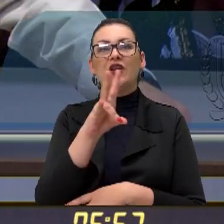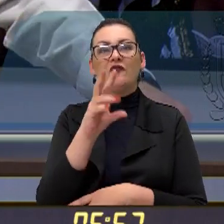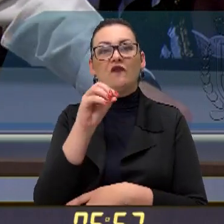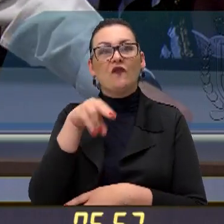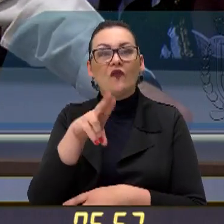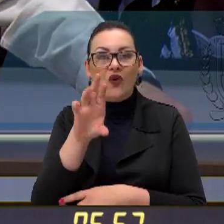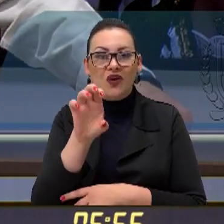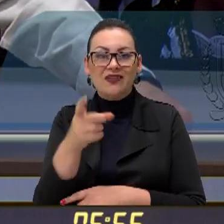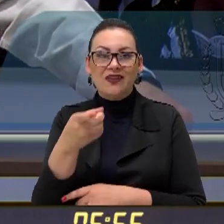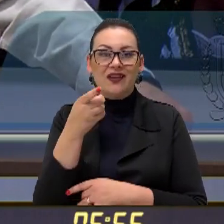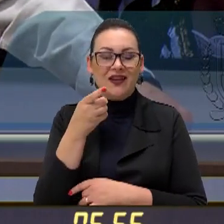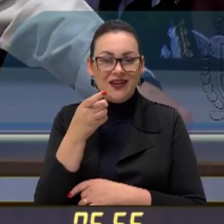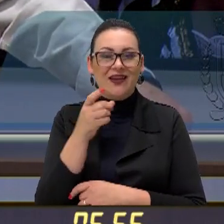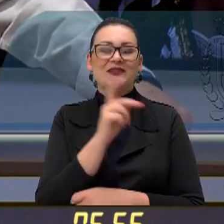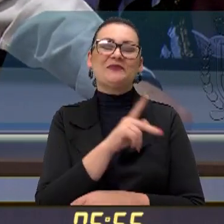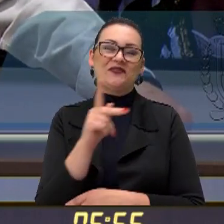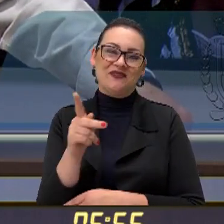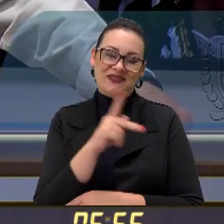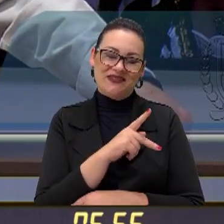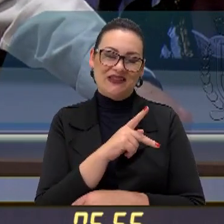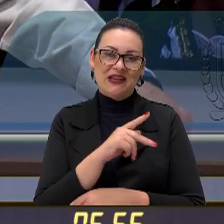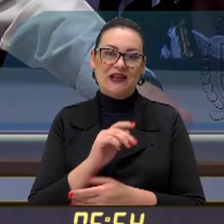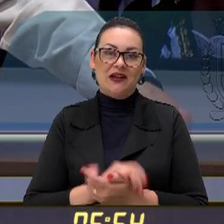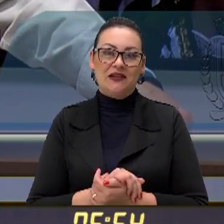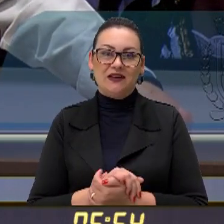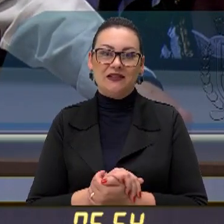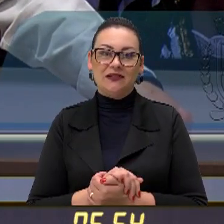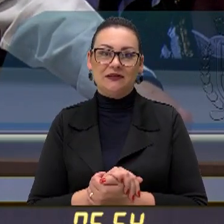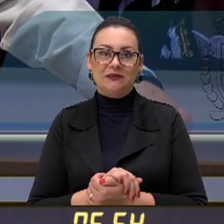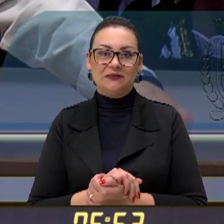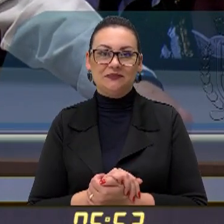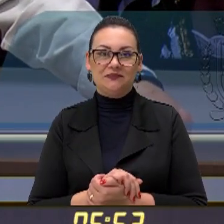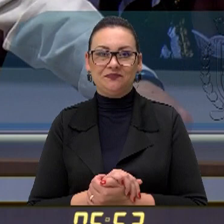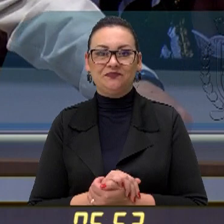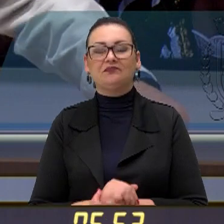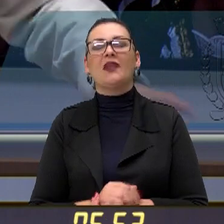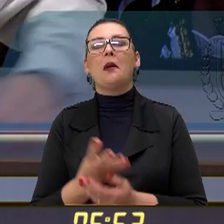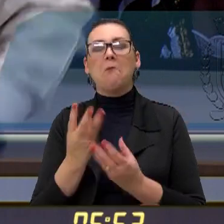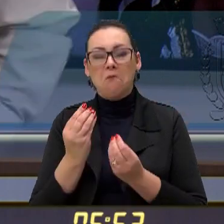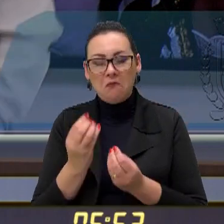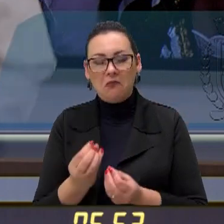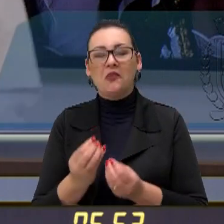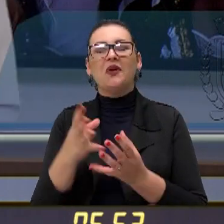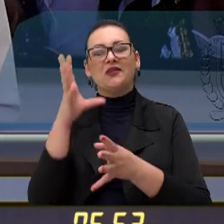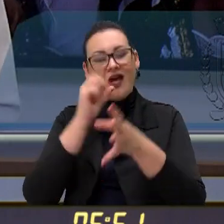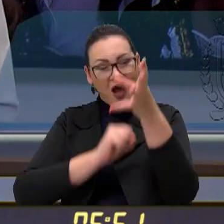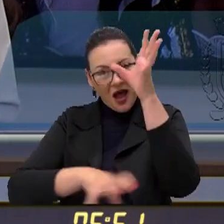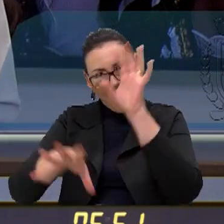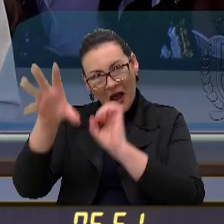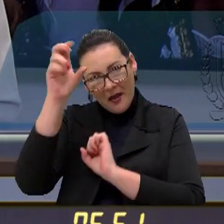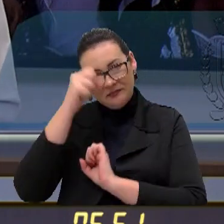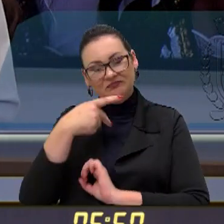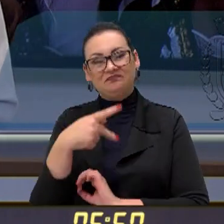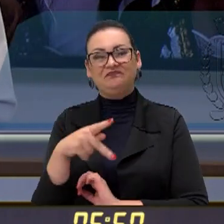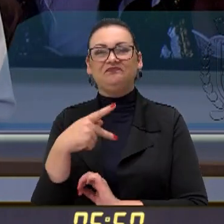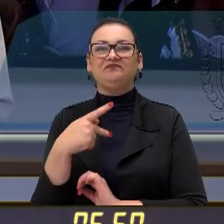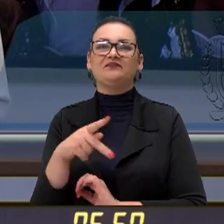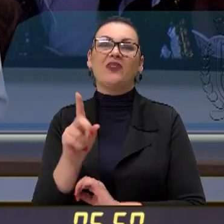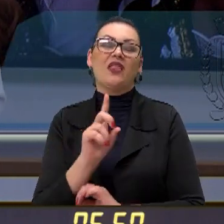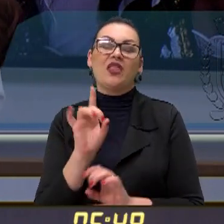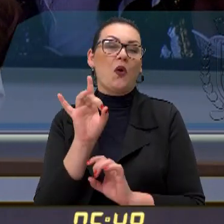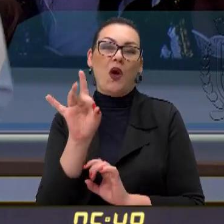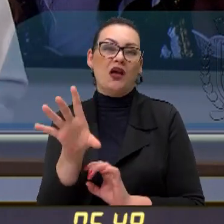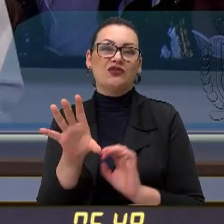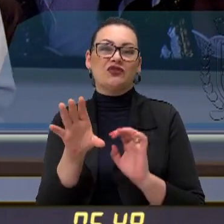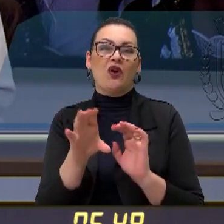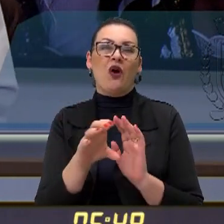minha ex e sempre professora. Muito aprendi com a senhora, professora Evone, não só a